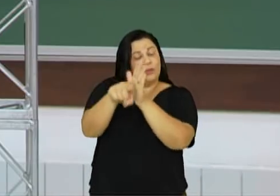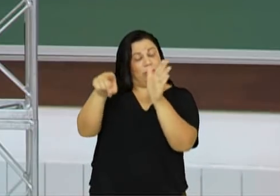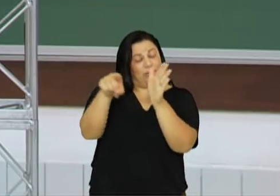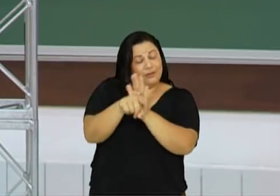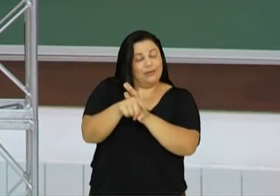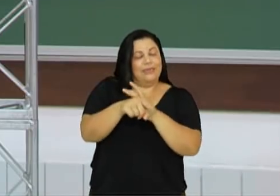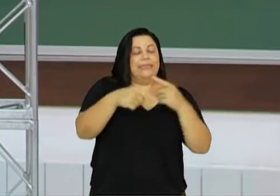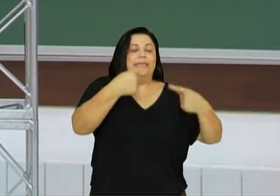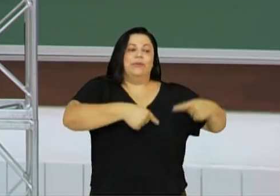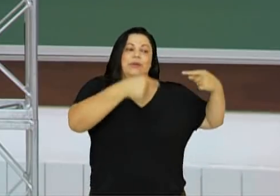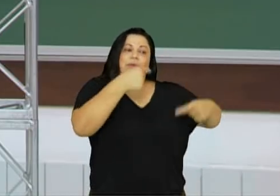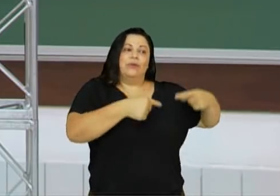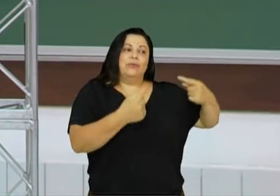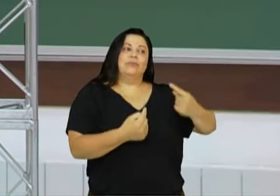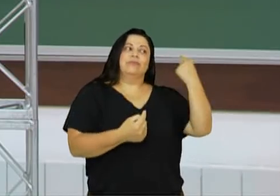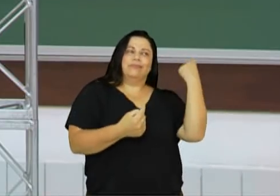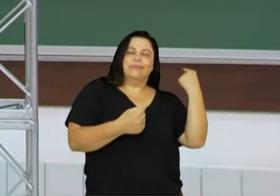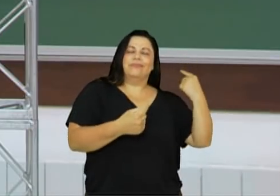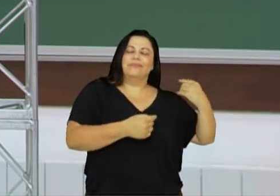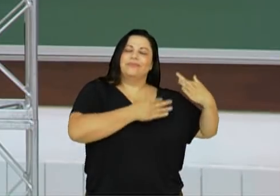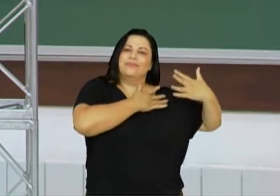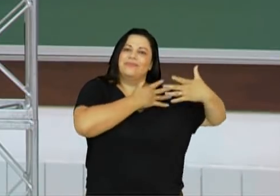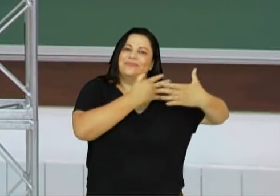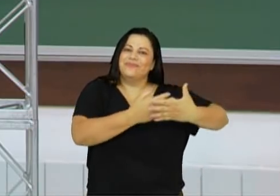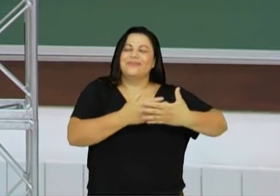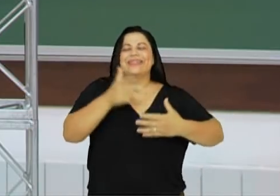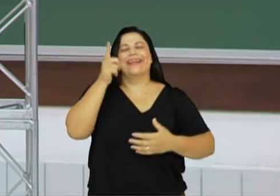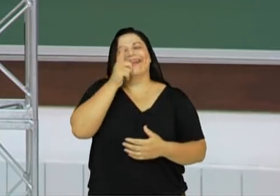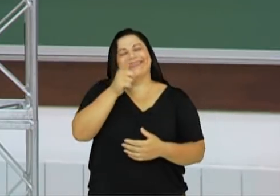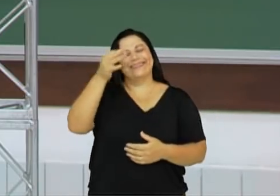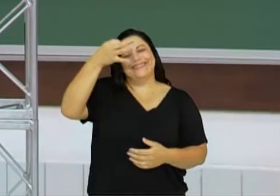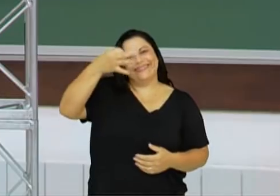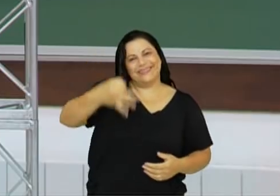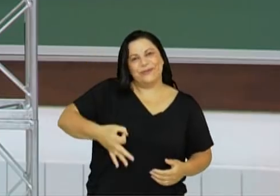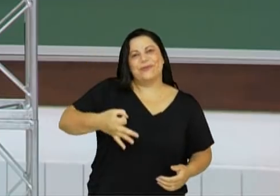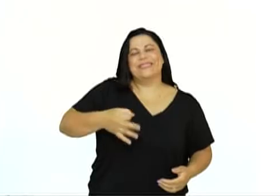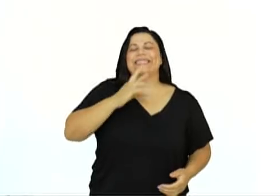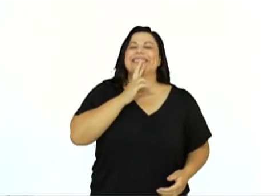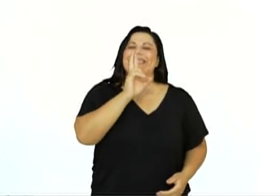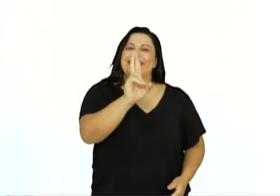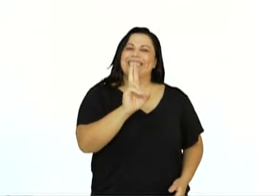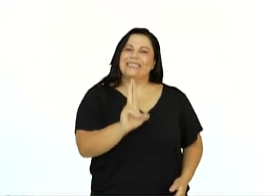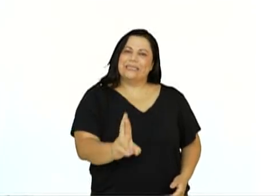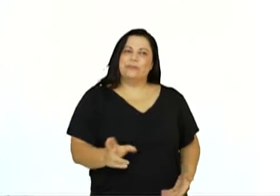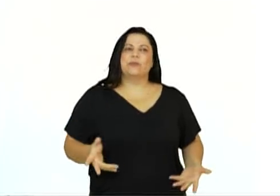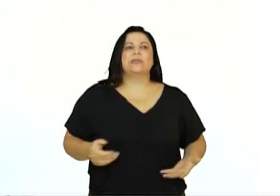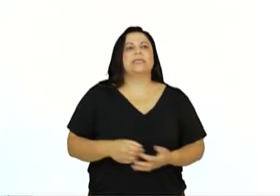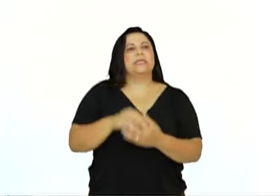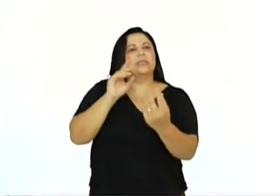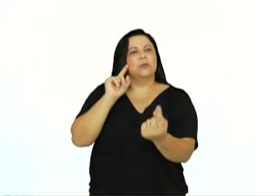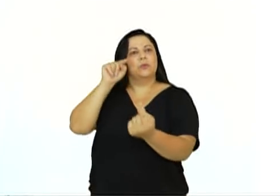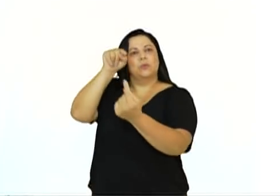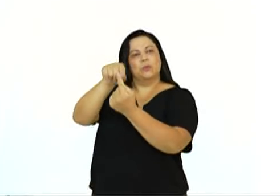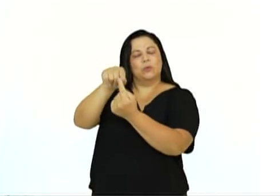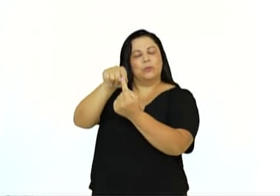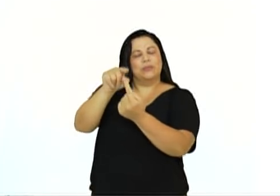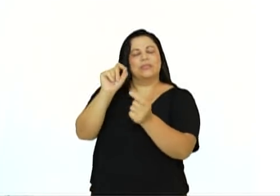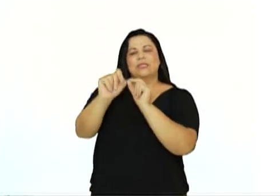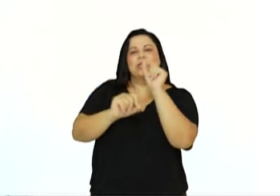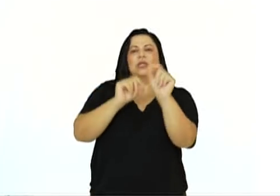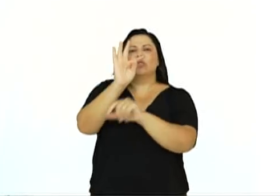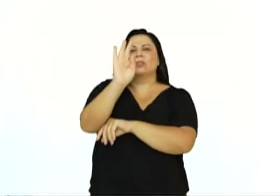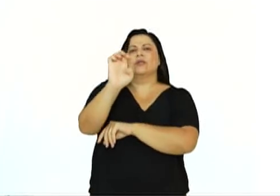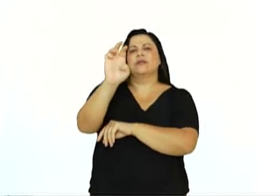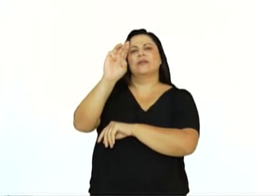dessa discussão que nós fizemos, tenho certeza que você responde esse quiz de uma forma bem tranquila, né? Dentre os objetivos dos termas e casas de